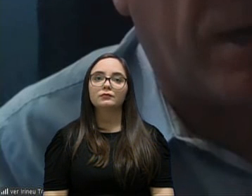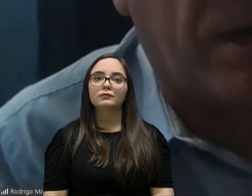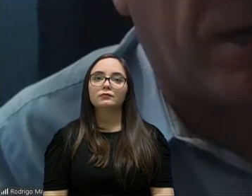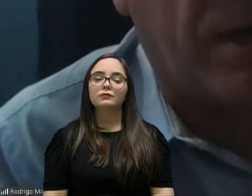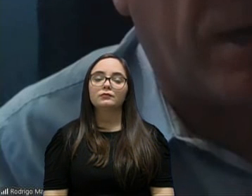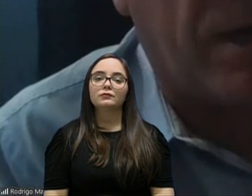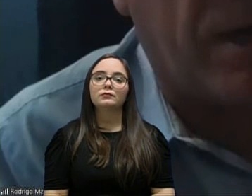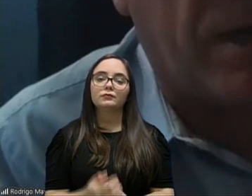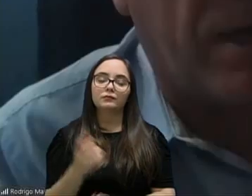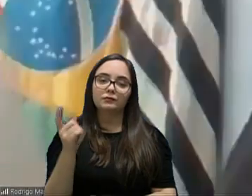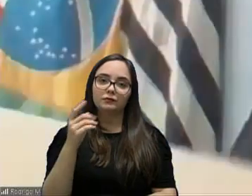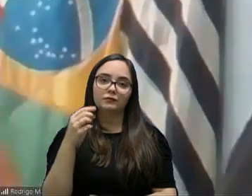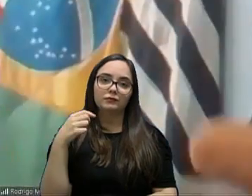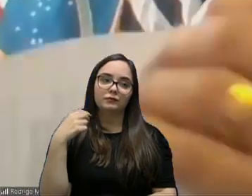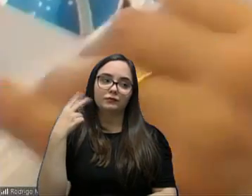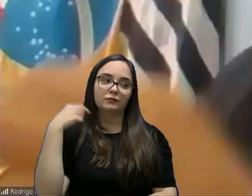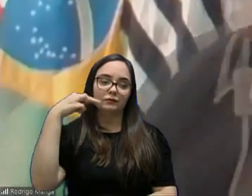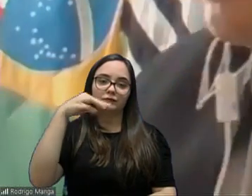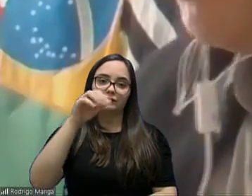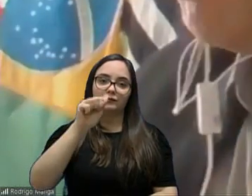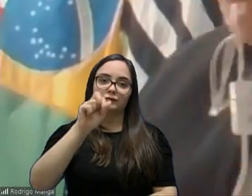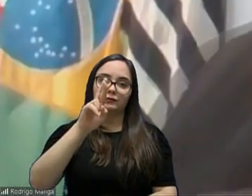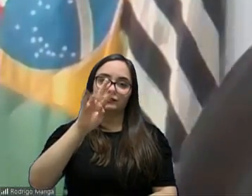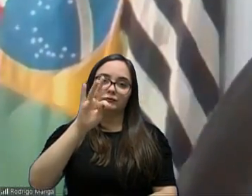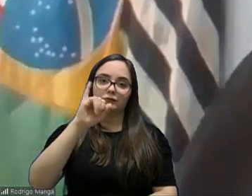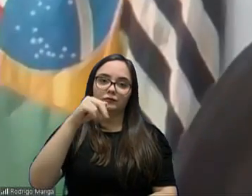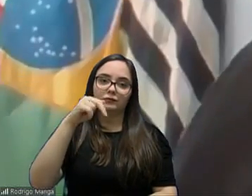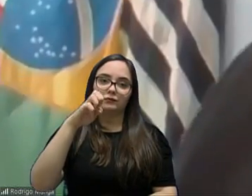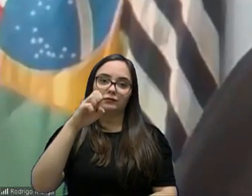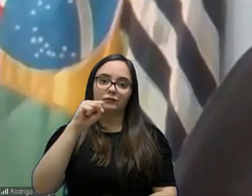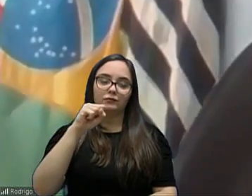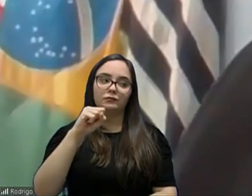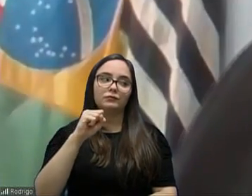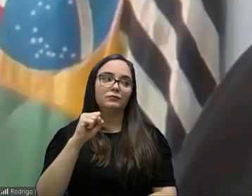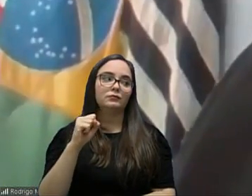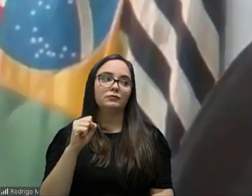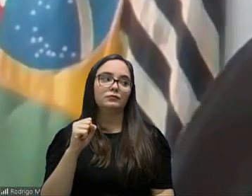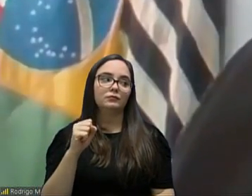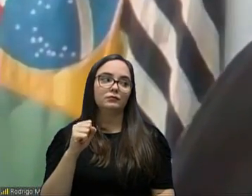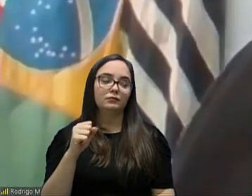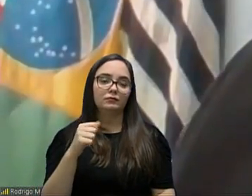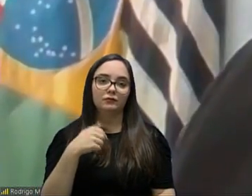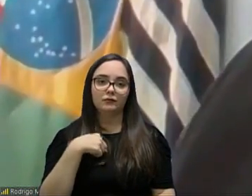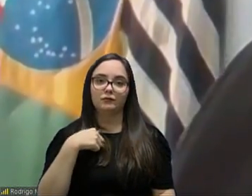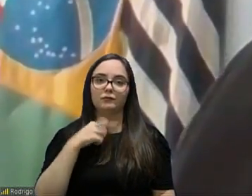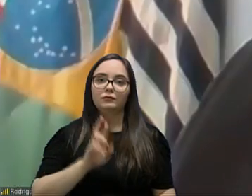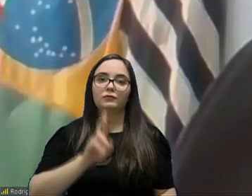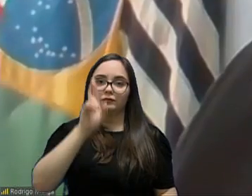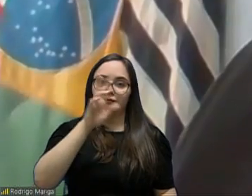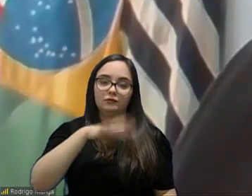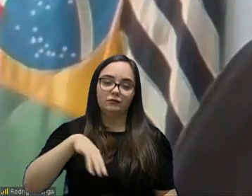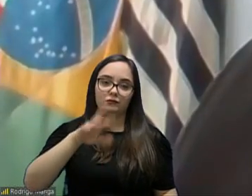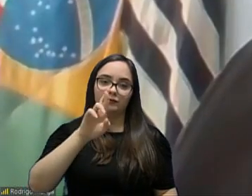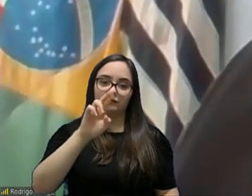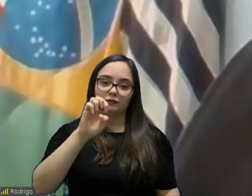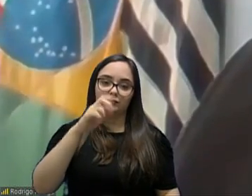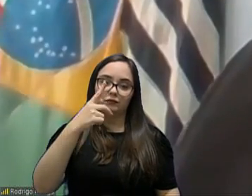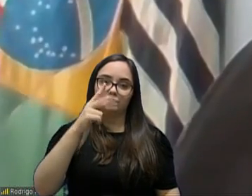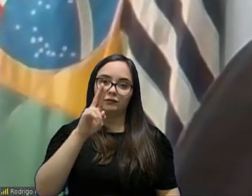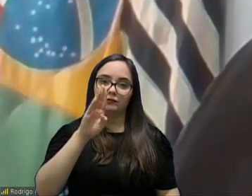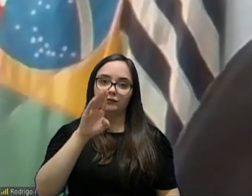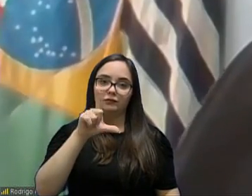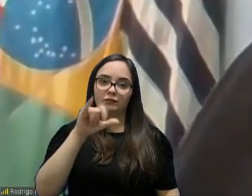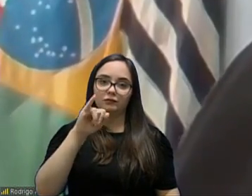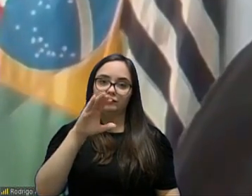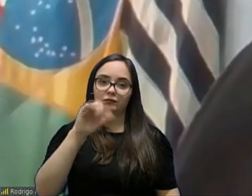O vereador Martins pediu para manifestar, apesar de eu não ser o líder do Republicanos, mas ele citou. Eu acho que o